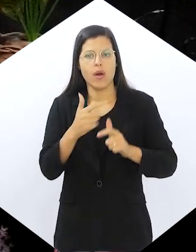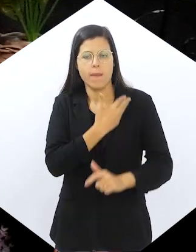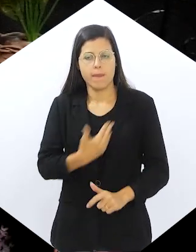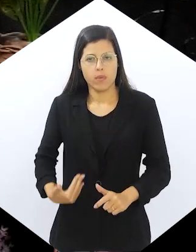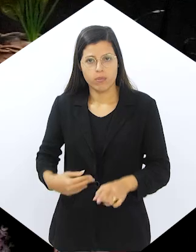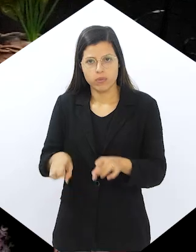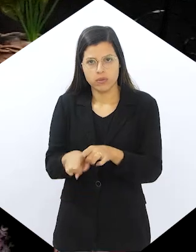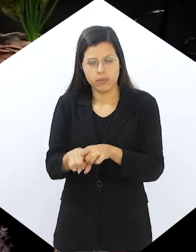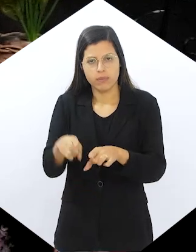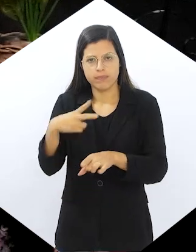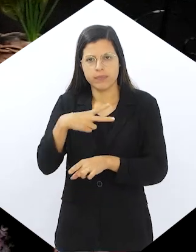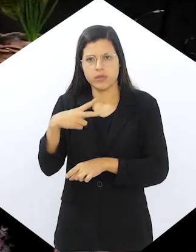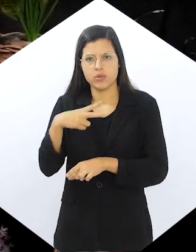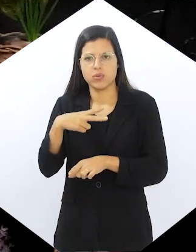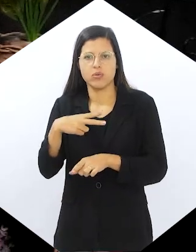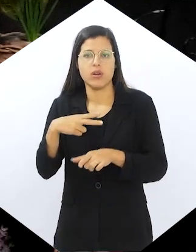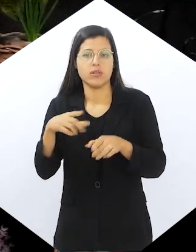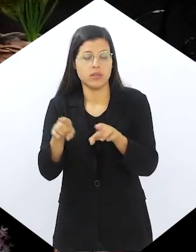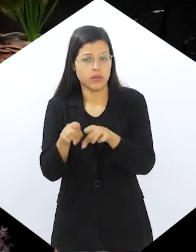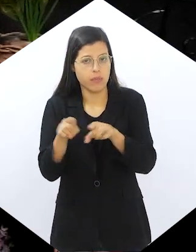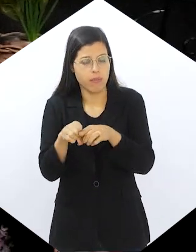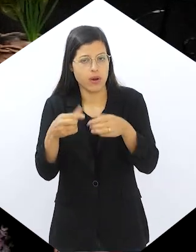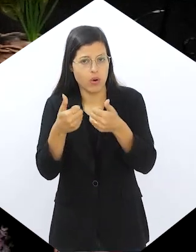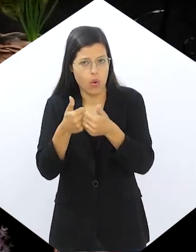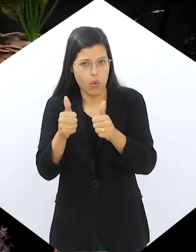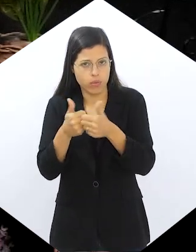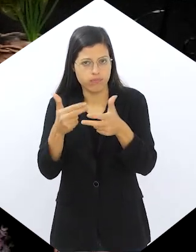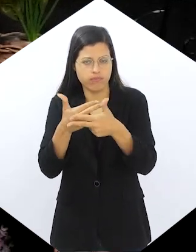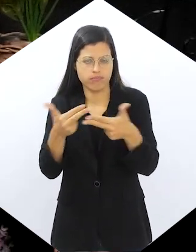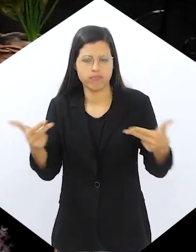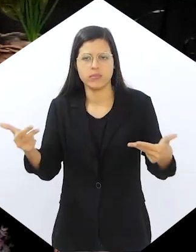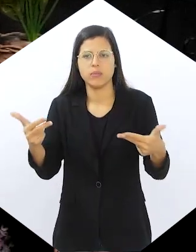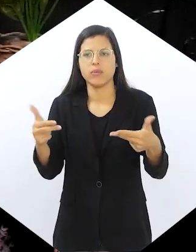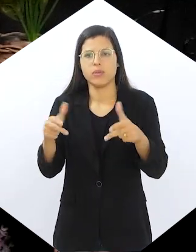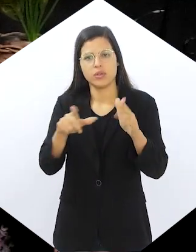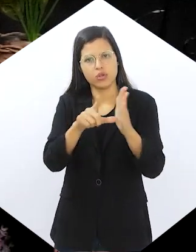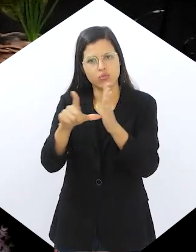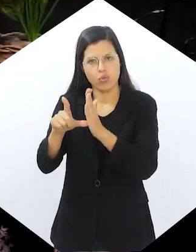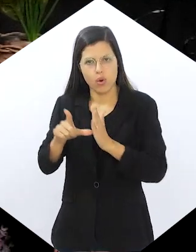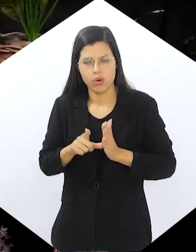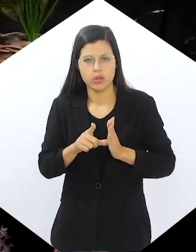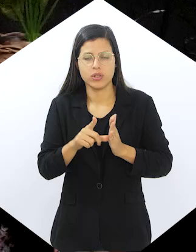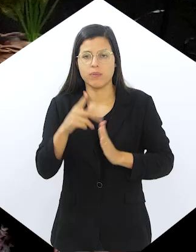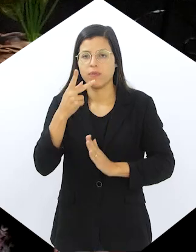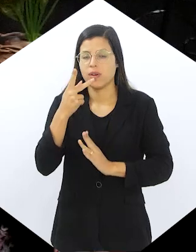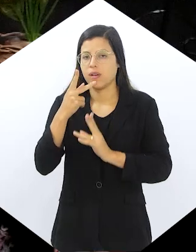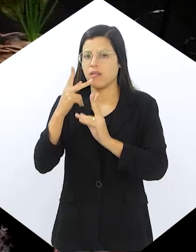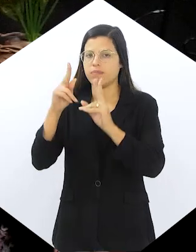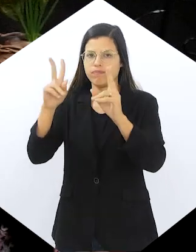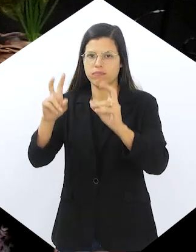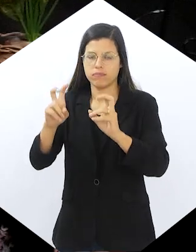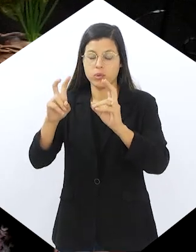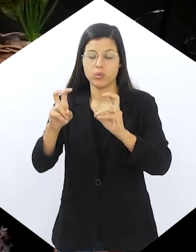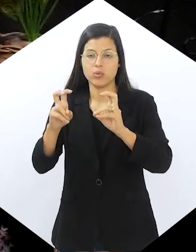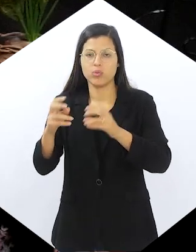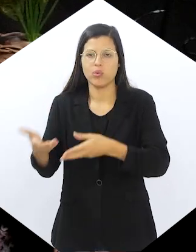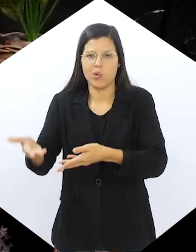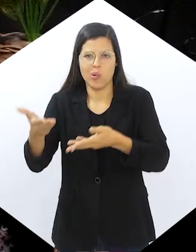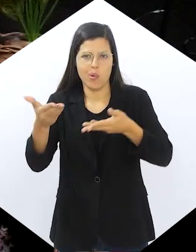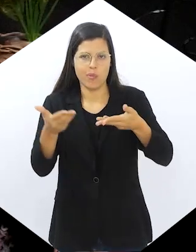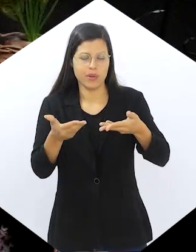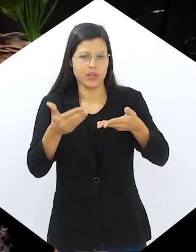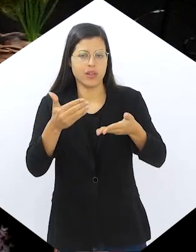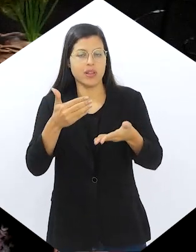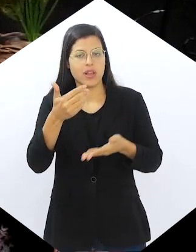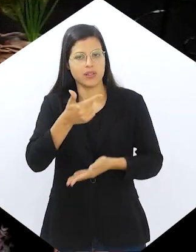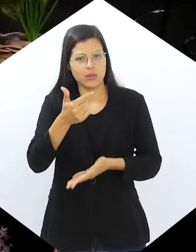e privados de uso coletivo, no transporte público, além de estabelecimentos comerciais. Para falar sobre esse assunto,